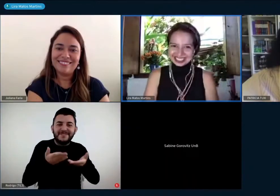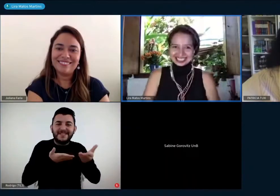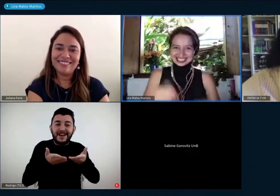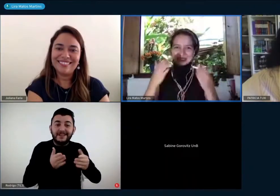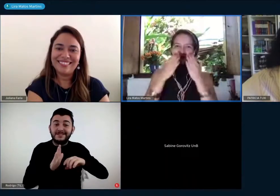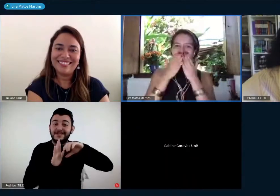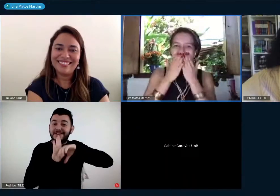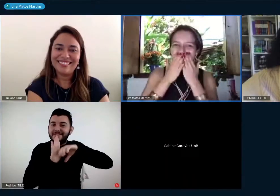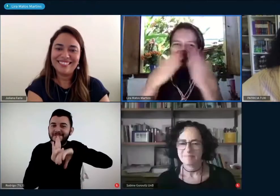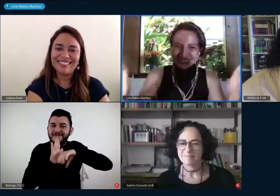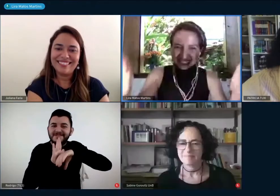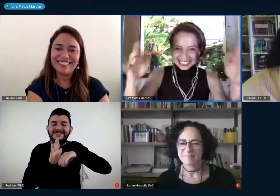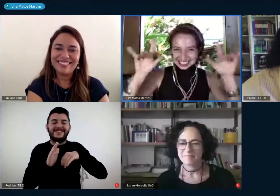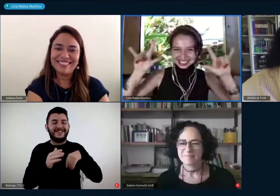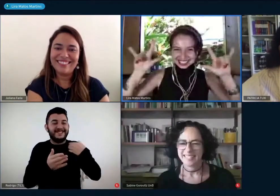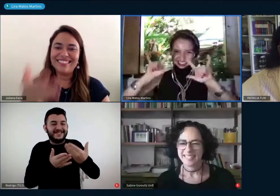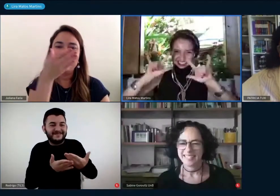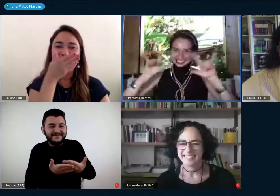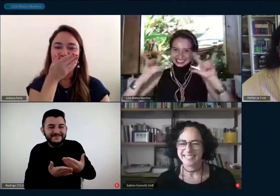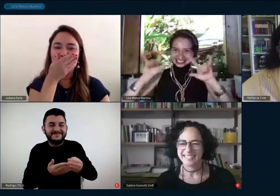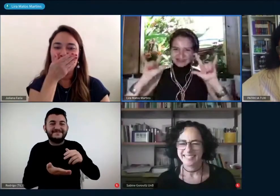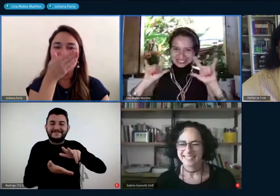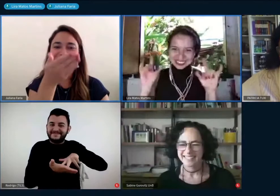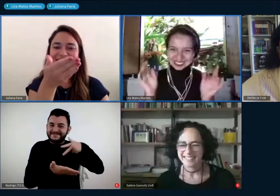da interpretação.